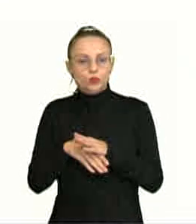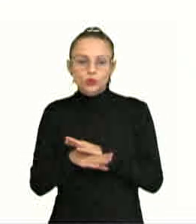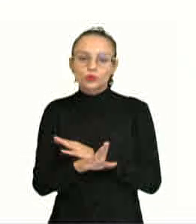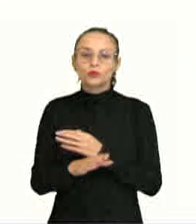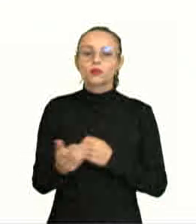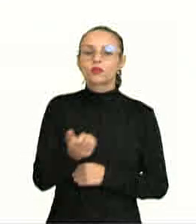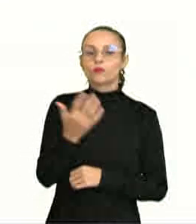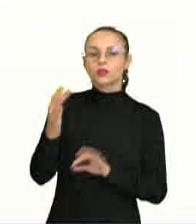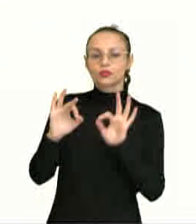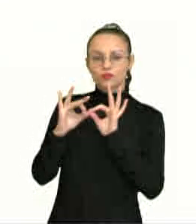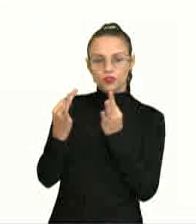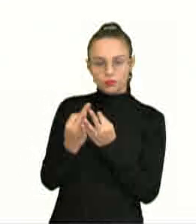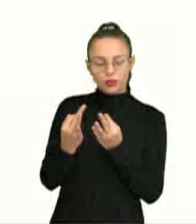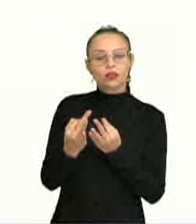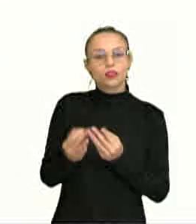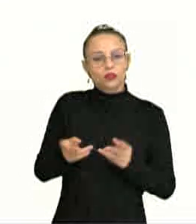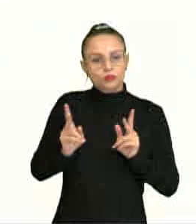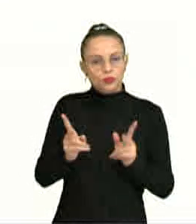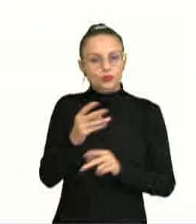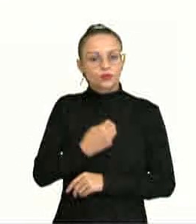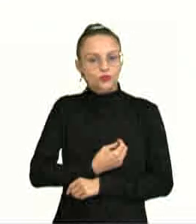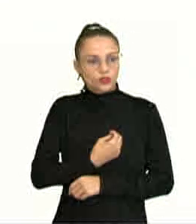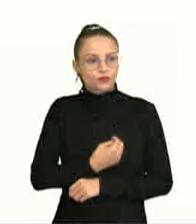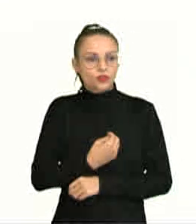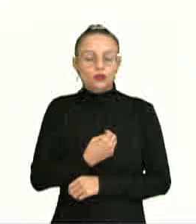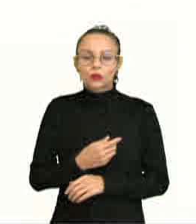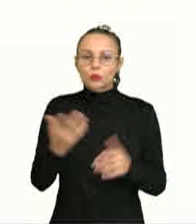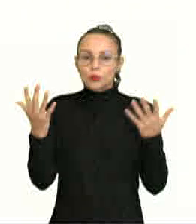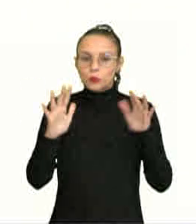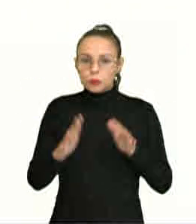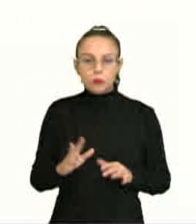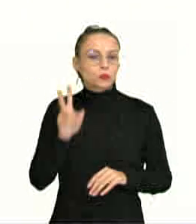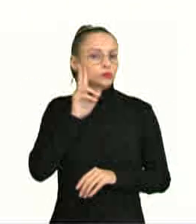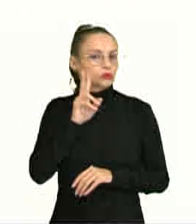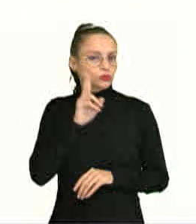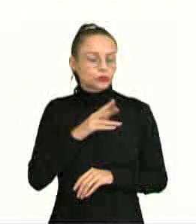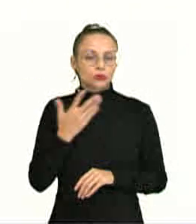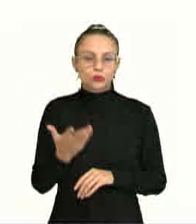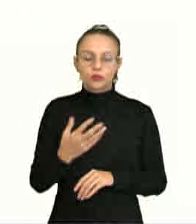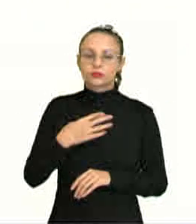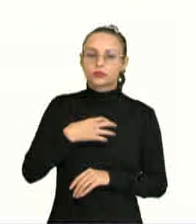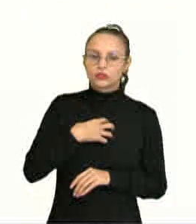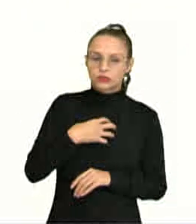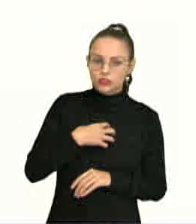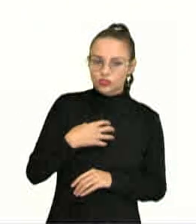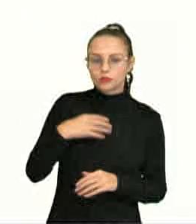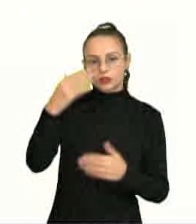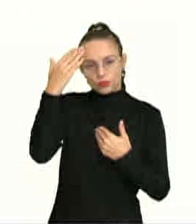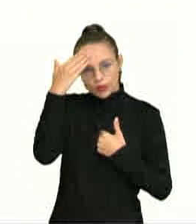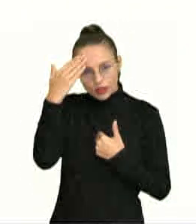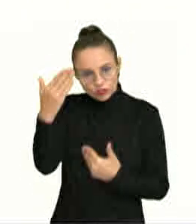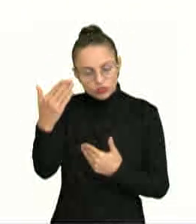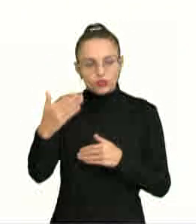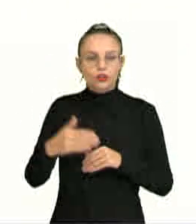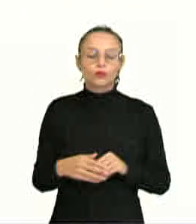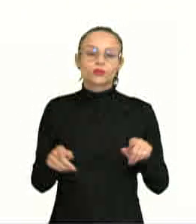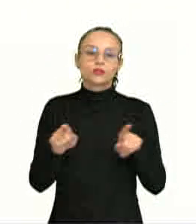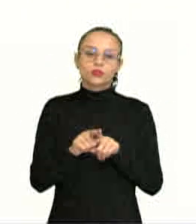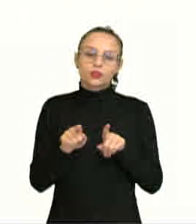que muitas famílias sobreviveram a episódios terríveis da nossa história. O sentimento de gratidão